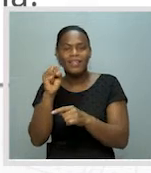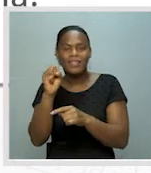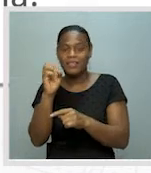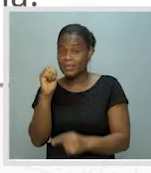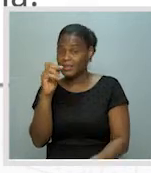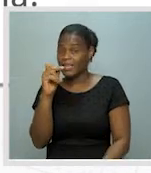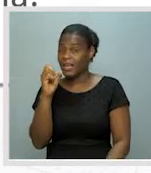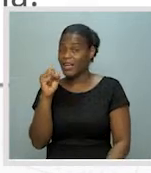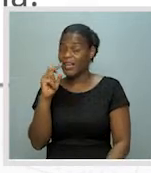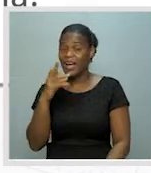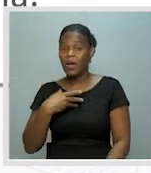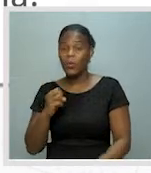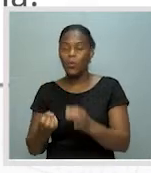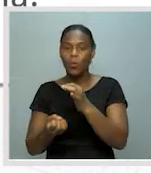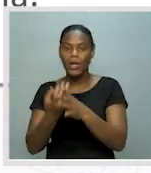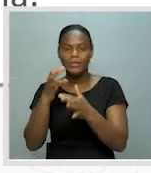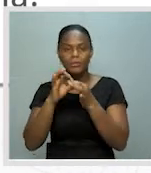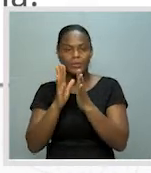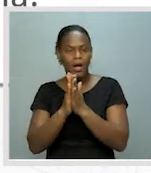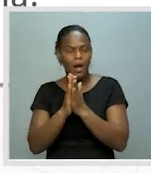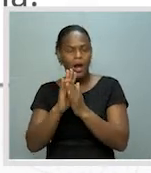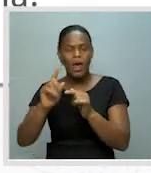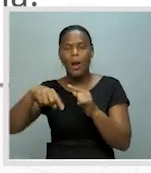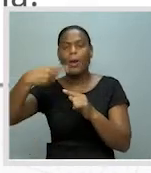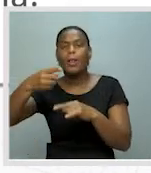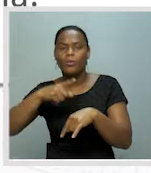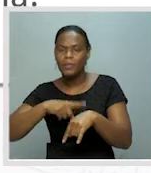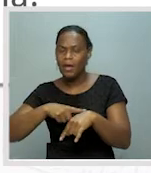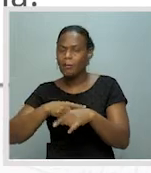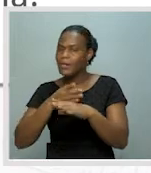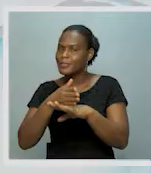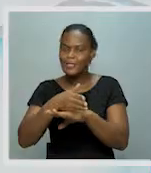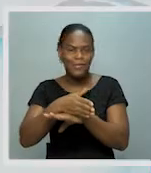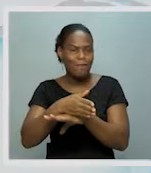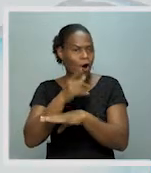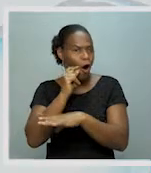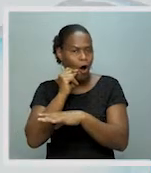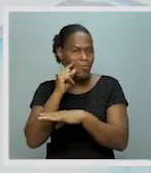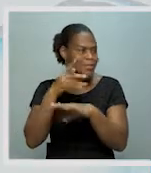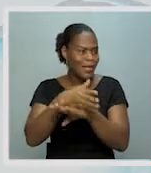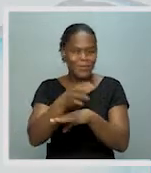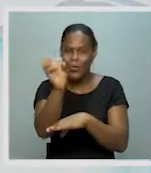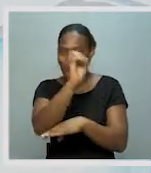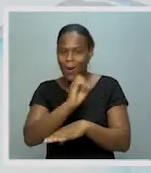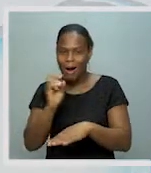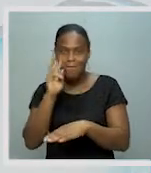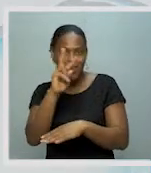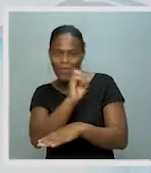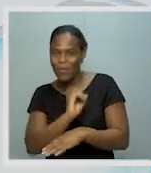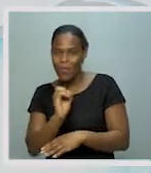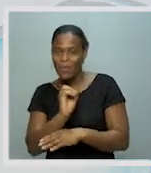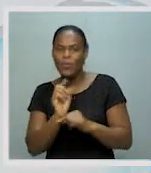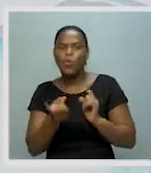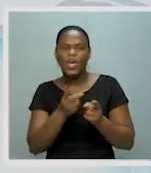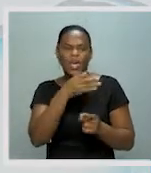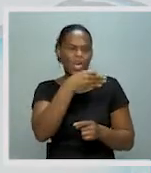a essência da religião, é extratemporal, é inacessível à razão humana. No entanto,